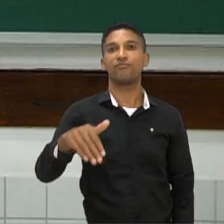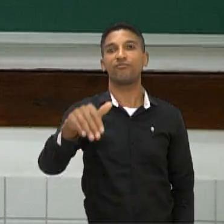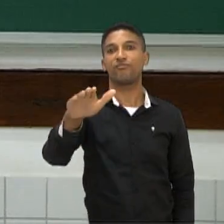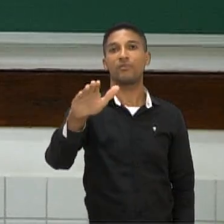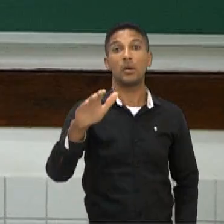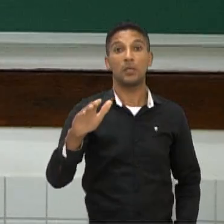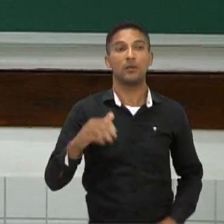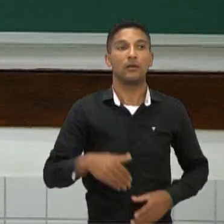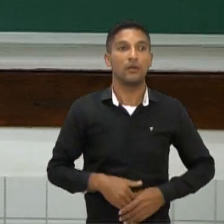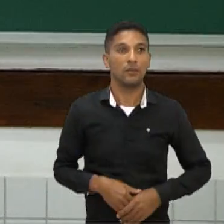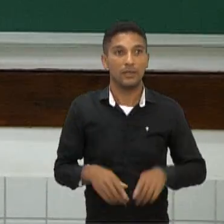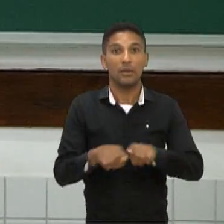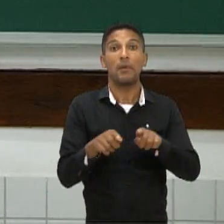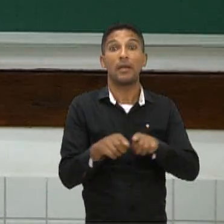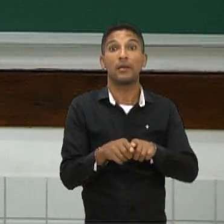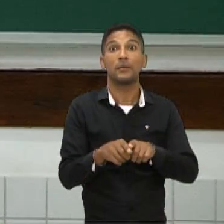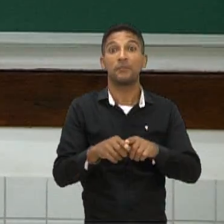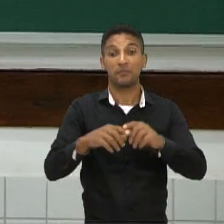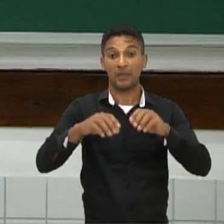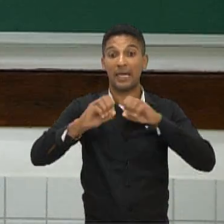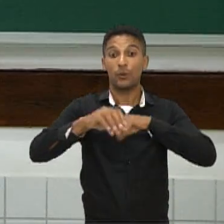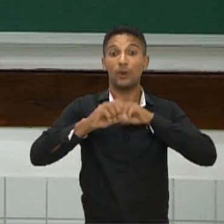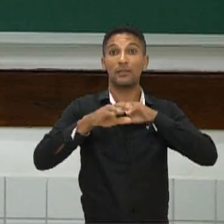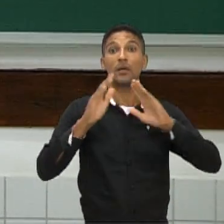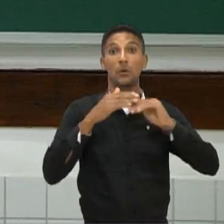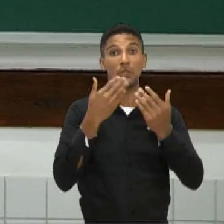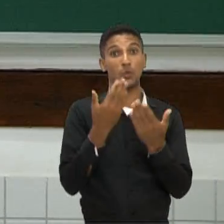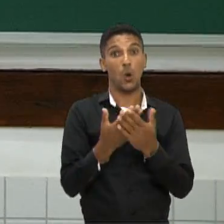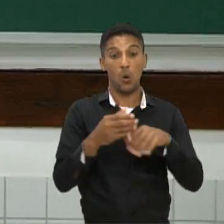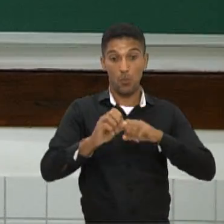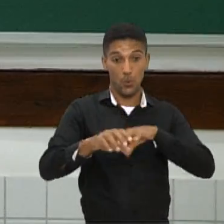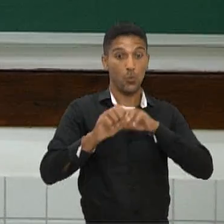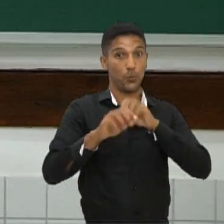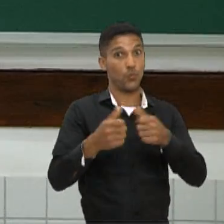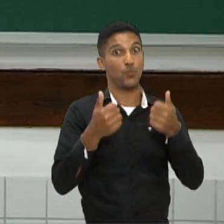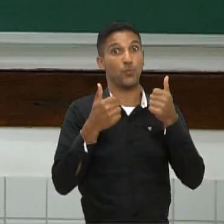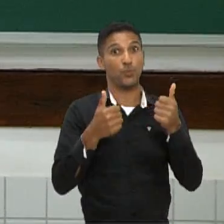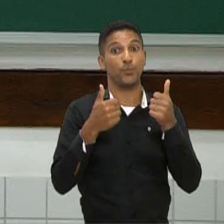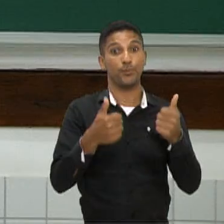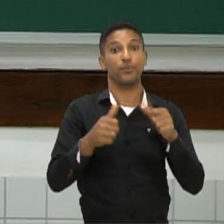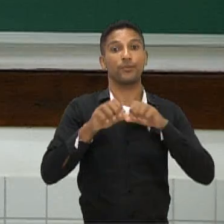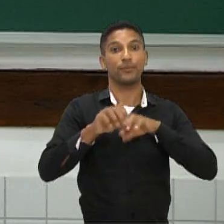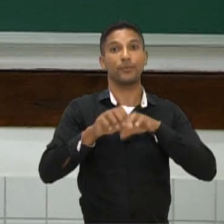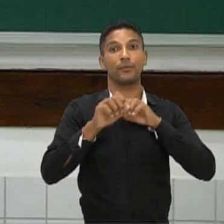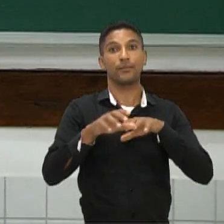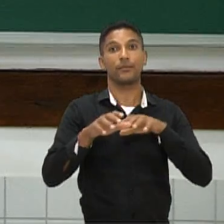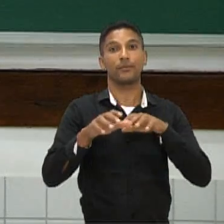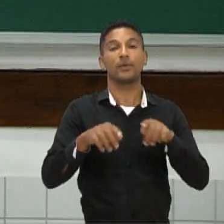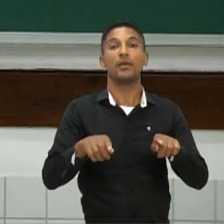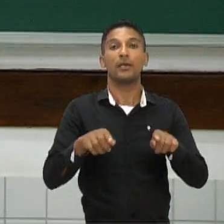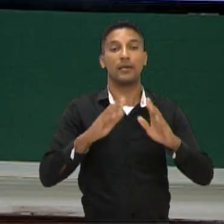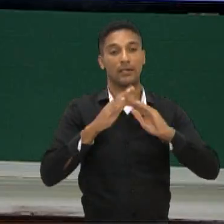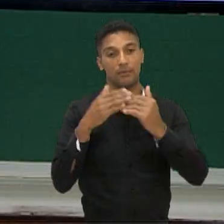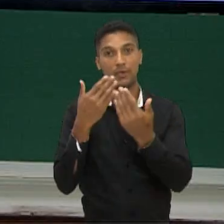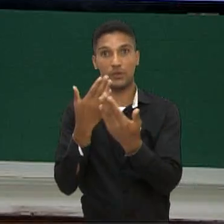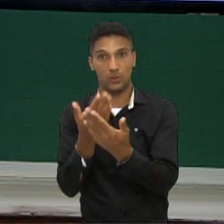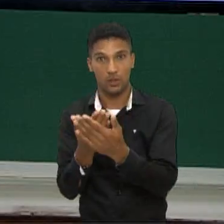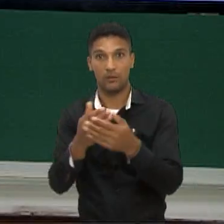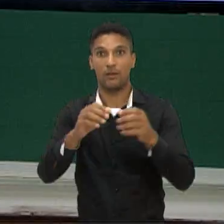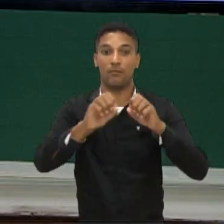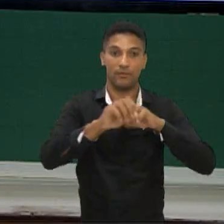nossa região. Saúde, educação. Quando nós falamos de saúde, nós falamos de